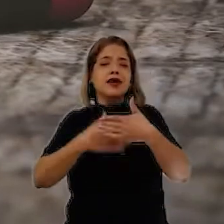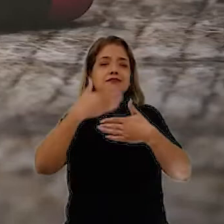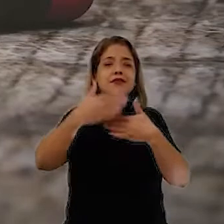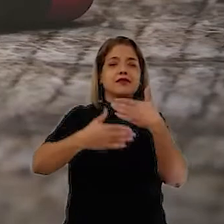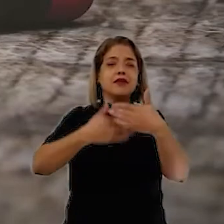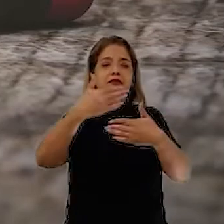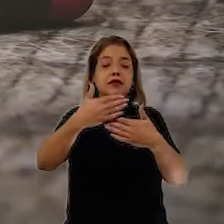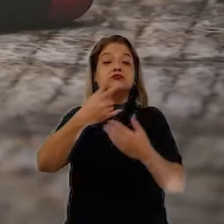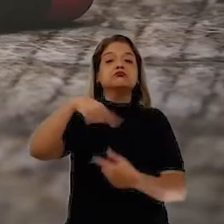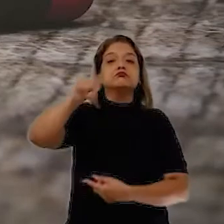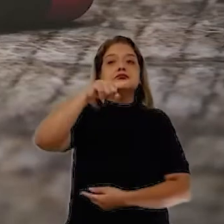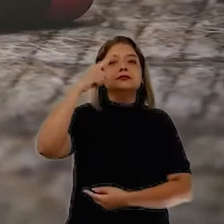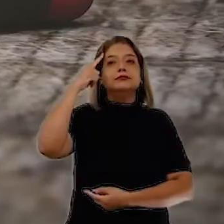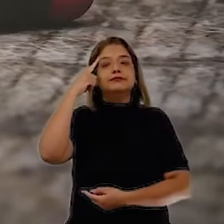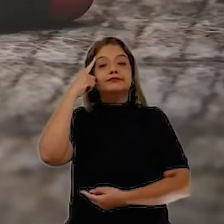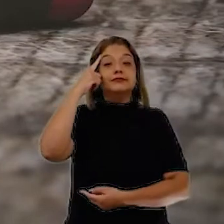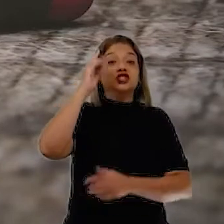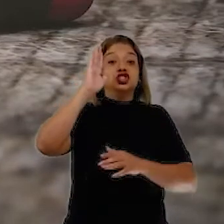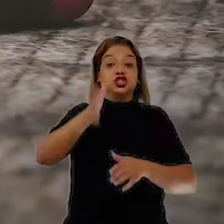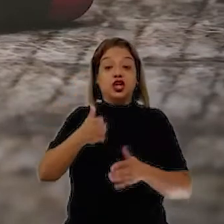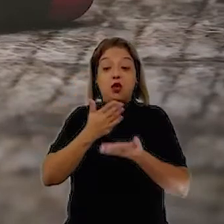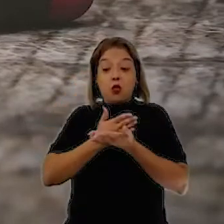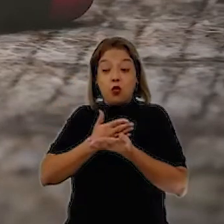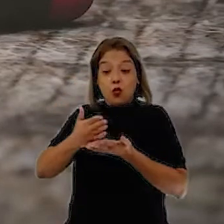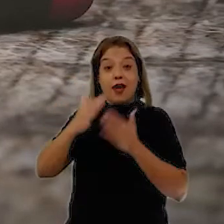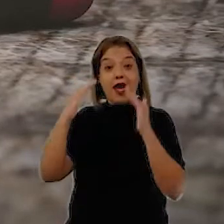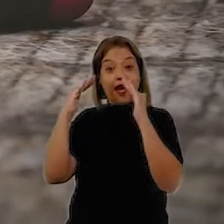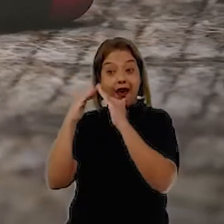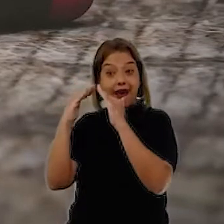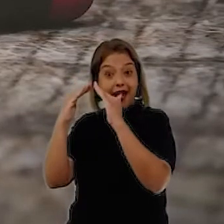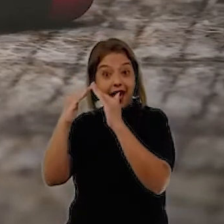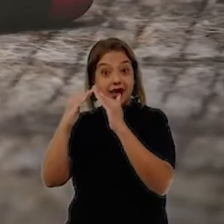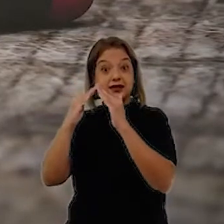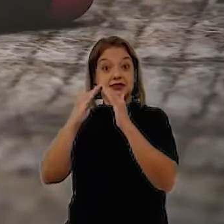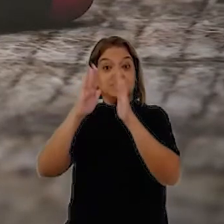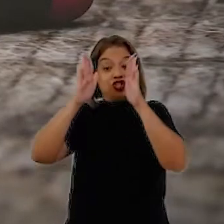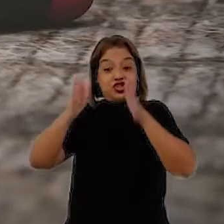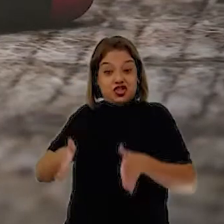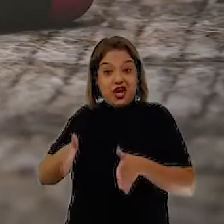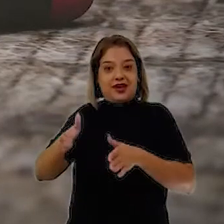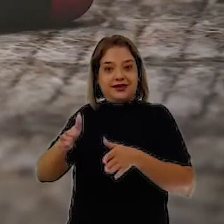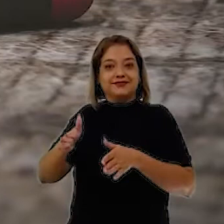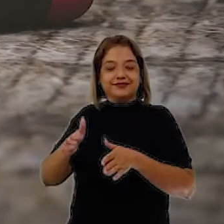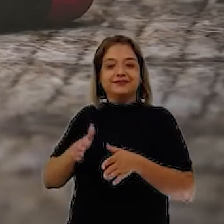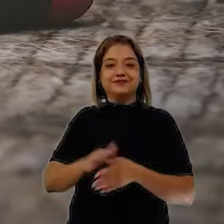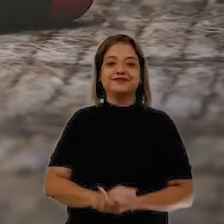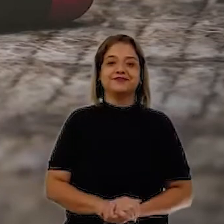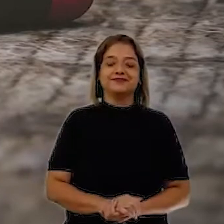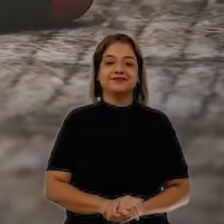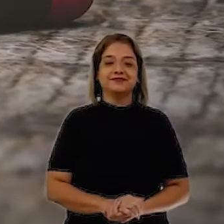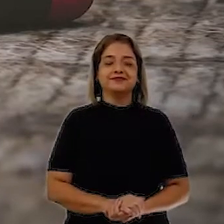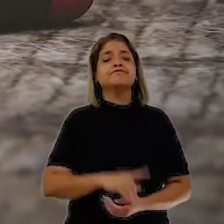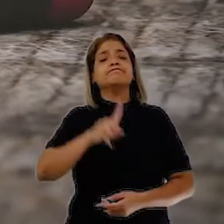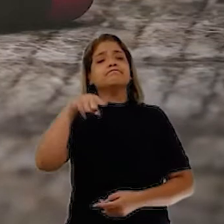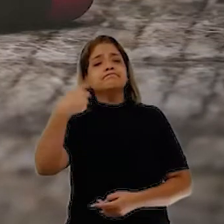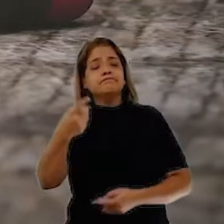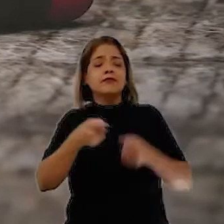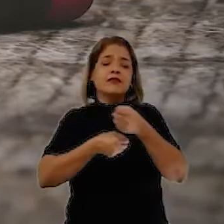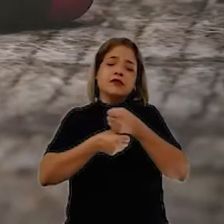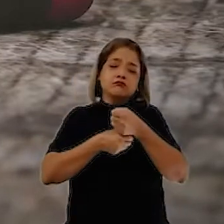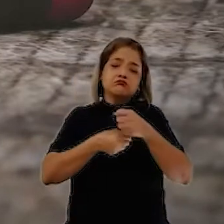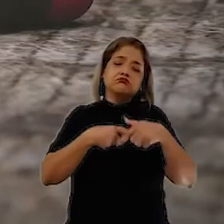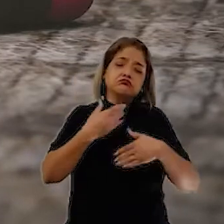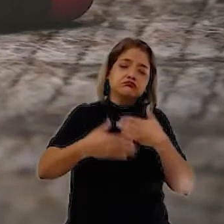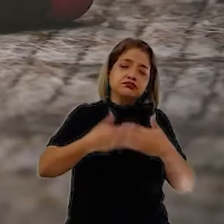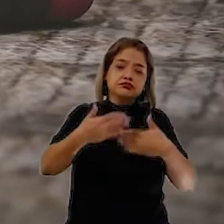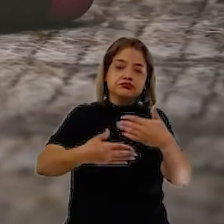pessoas começaram a ter residência própria, fixa. Aí, com o passar do tempo, eles